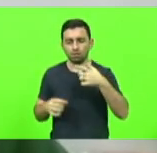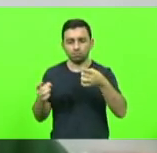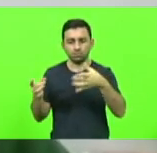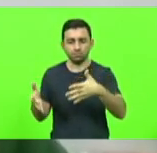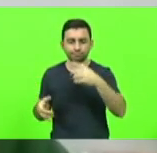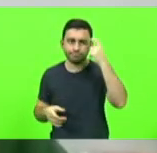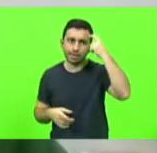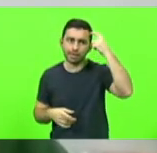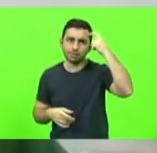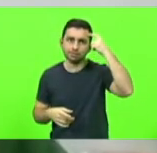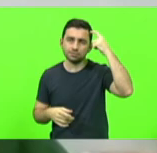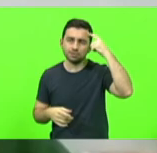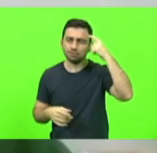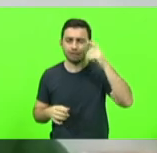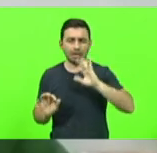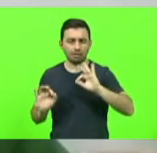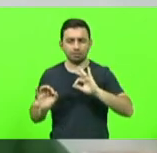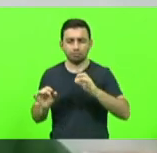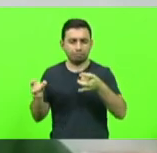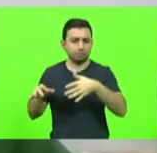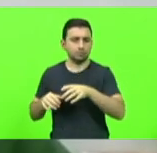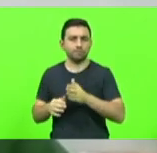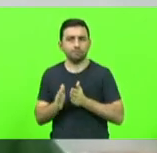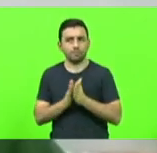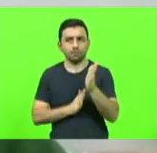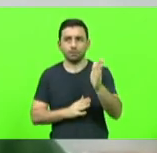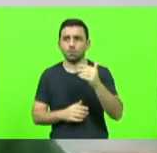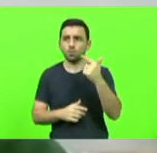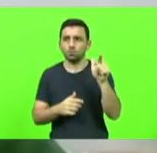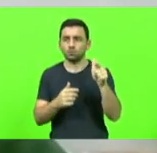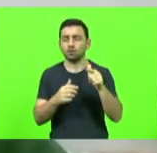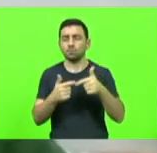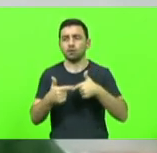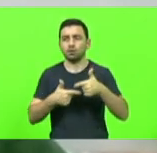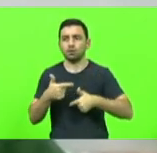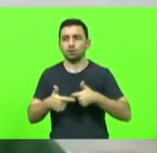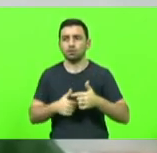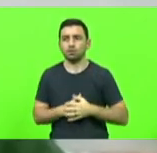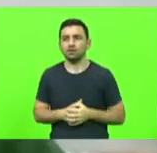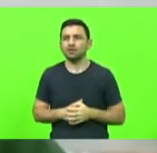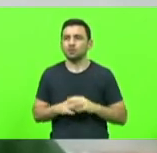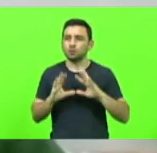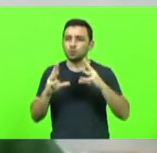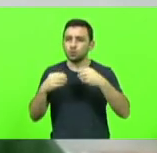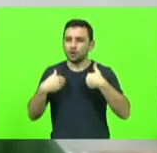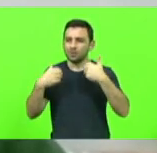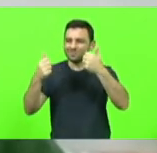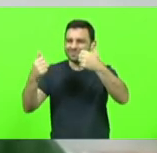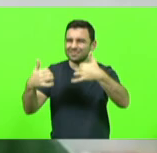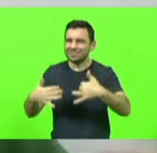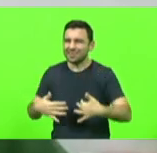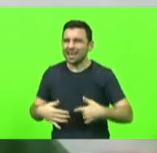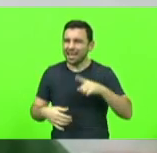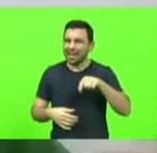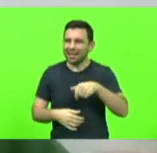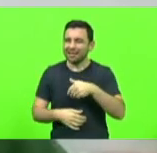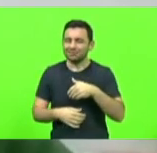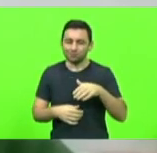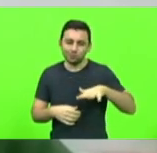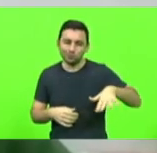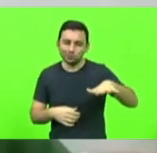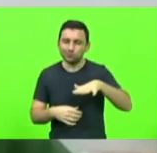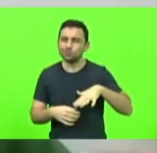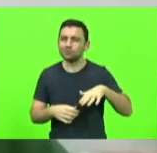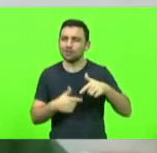pensar duas vezes. Tudo isso, né, que eu trouxe aqui, que são falas de colegas, né,